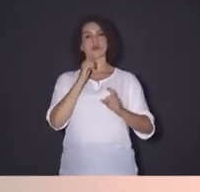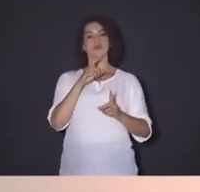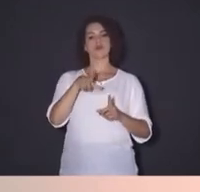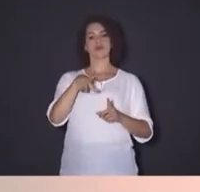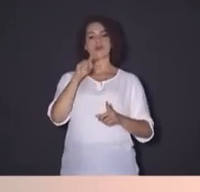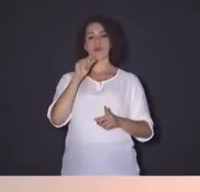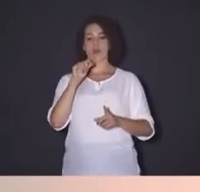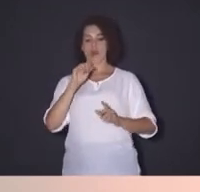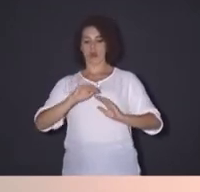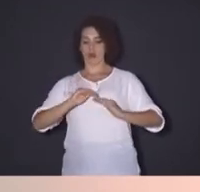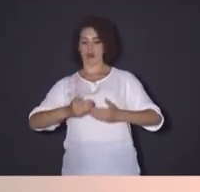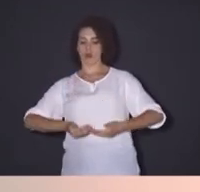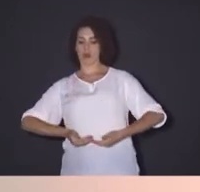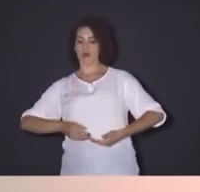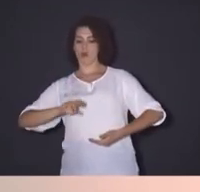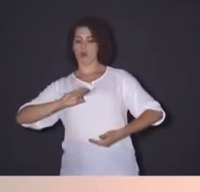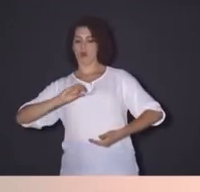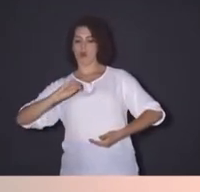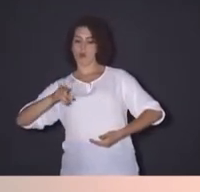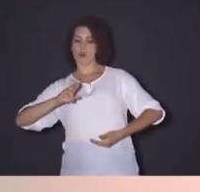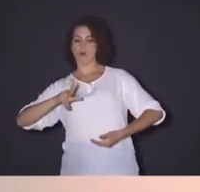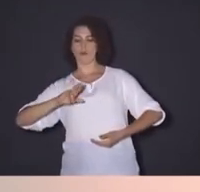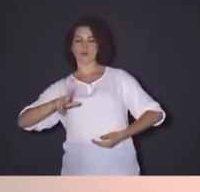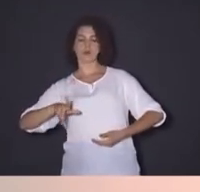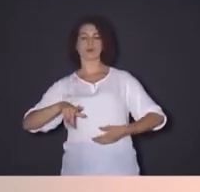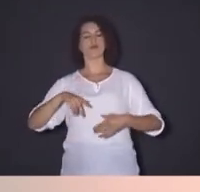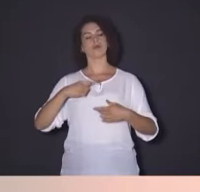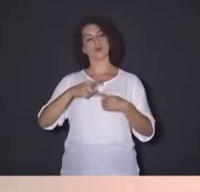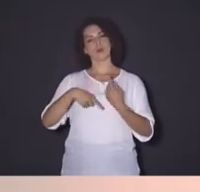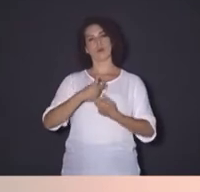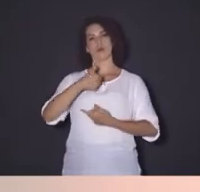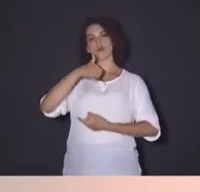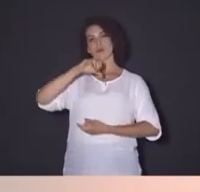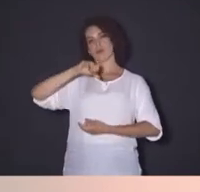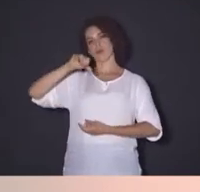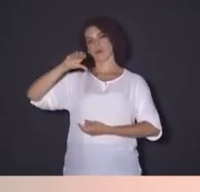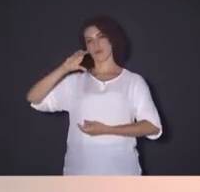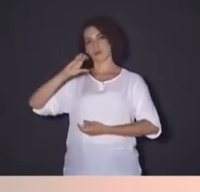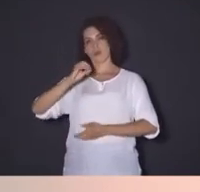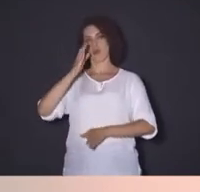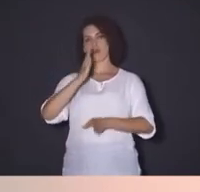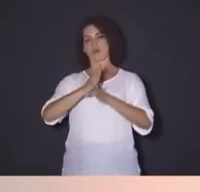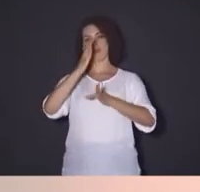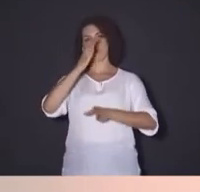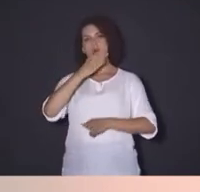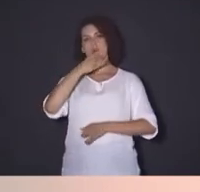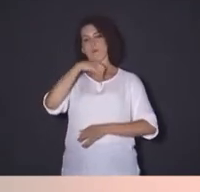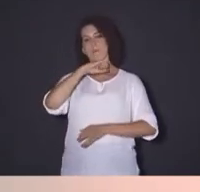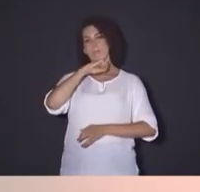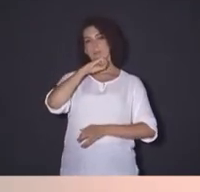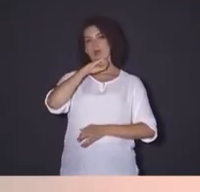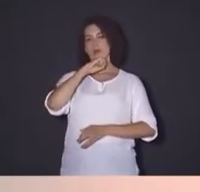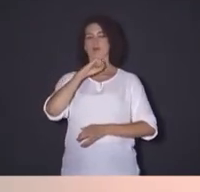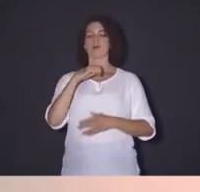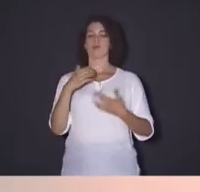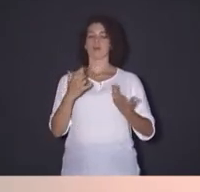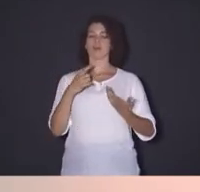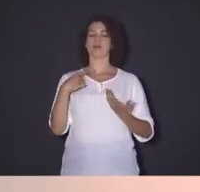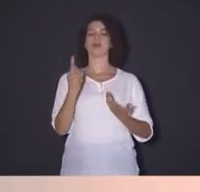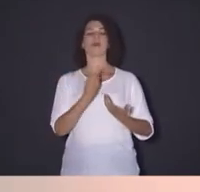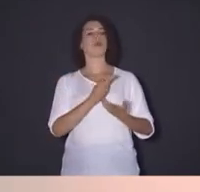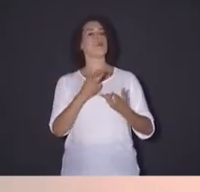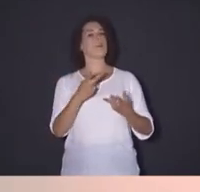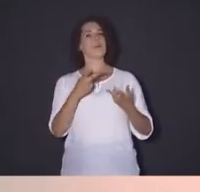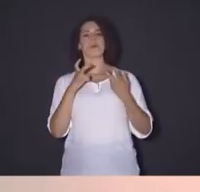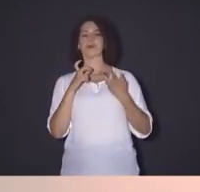não e como ter esses filhos. E em 90, surgiu a identificação da paternidade. Então, o que nós percebemos é